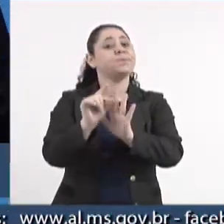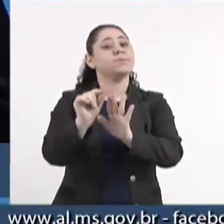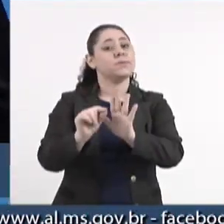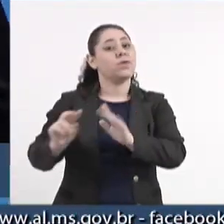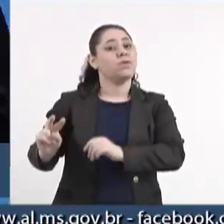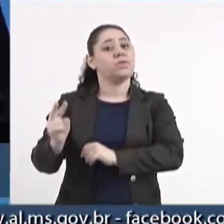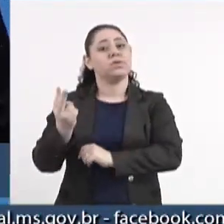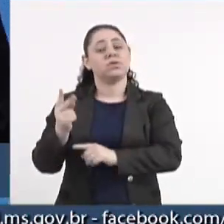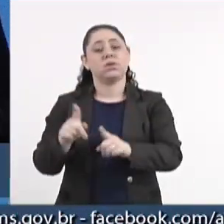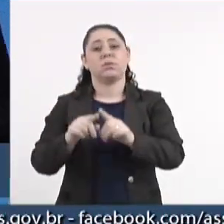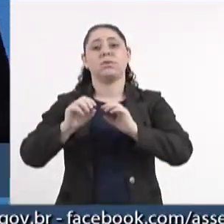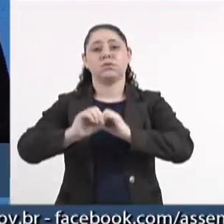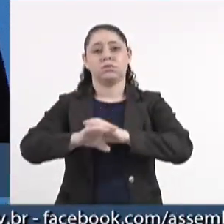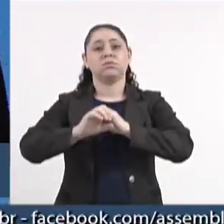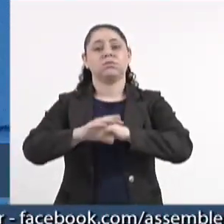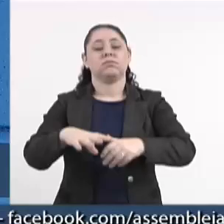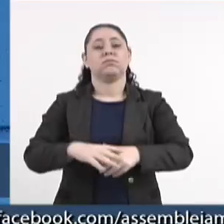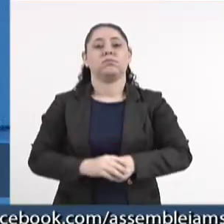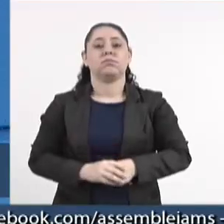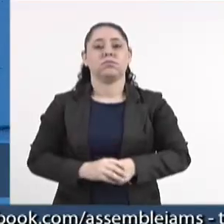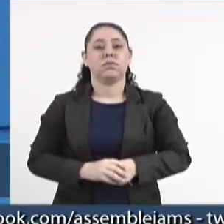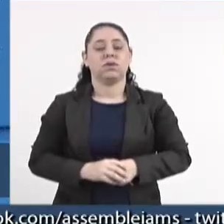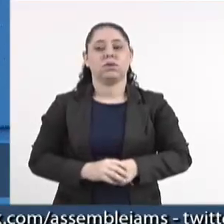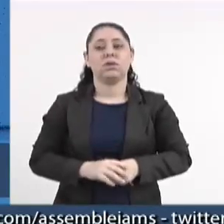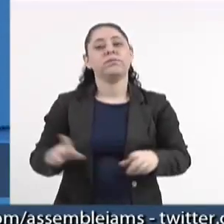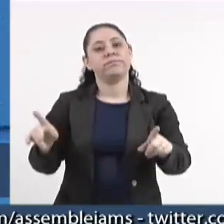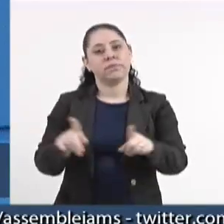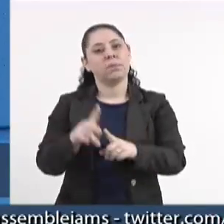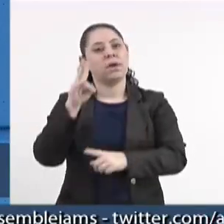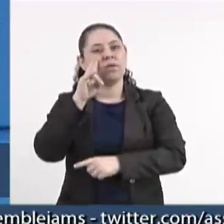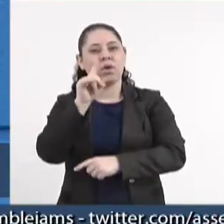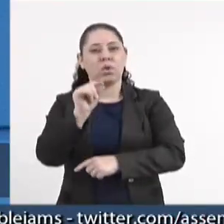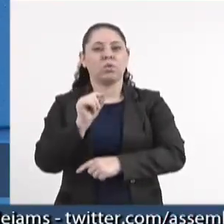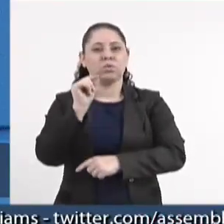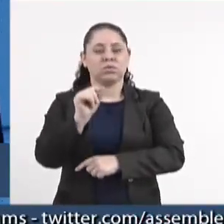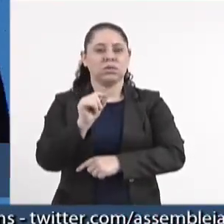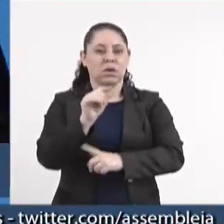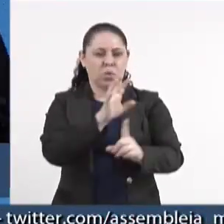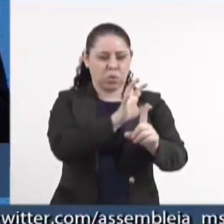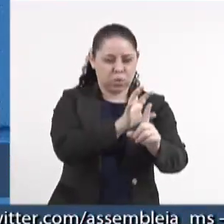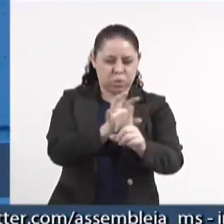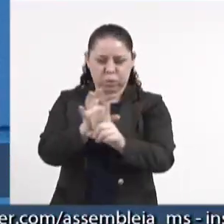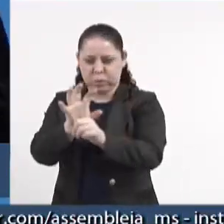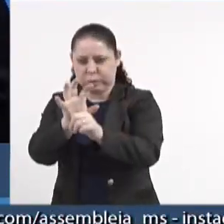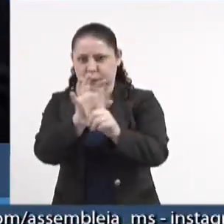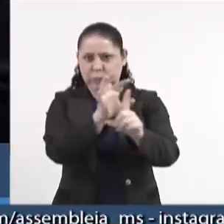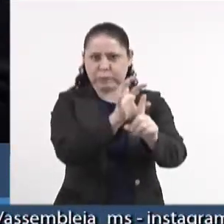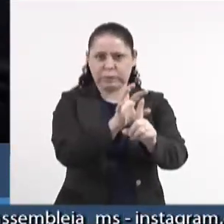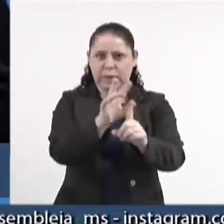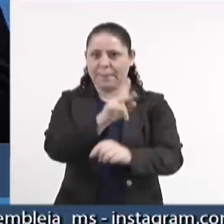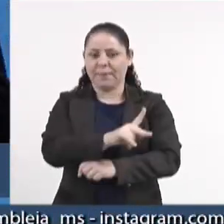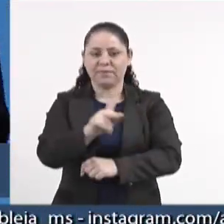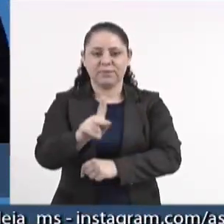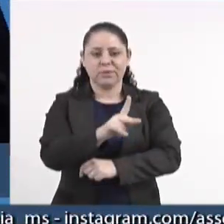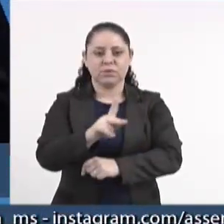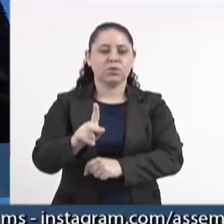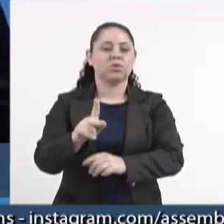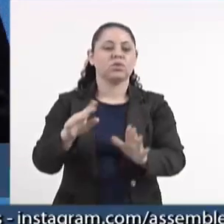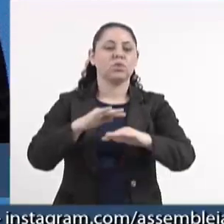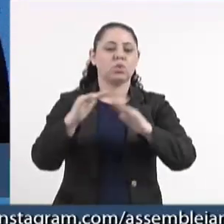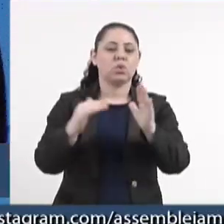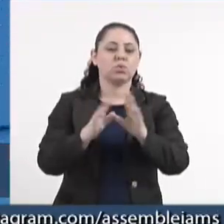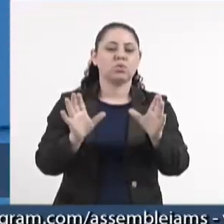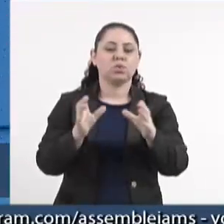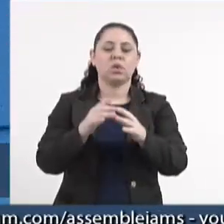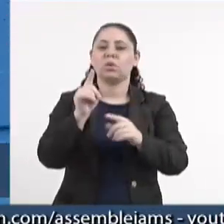de valorizar a educação, né? Por outro lado, a gente vê perseguição à educação, perseguição a professoras, aos